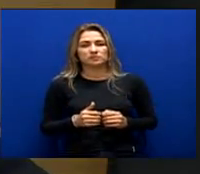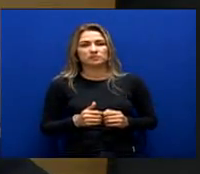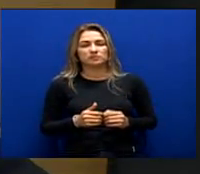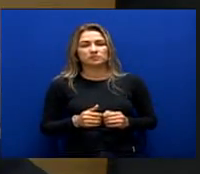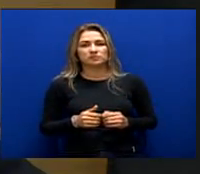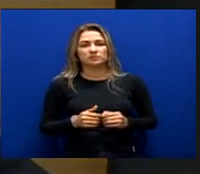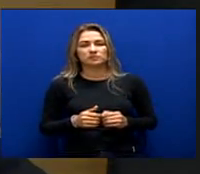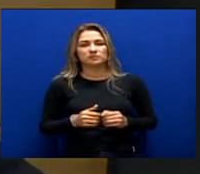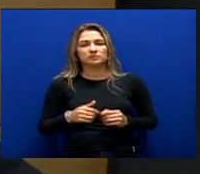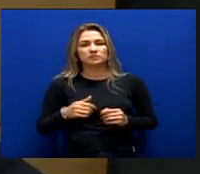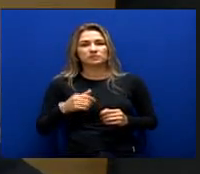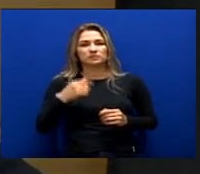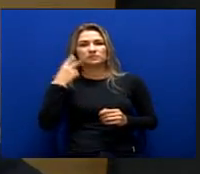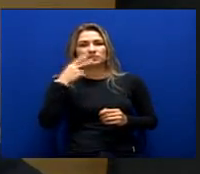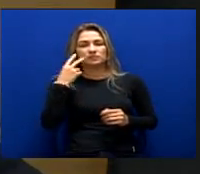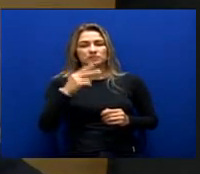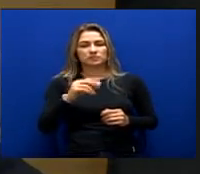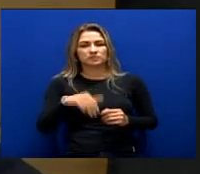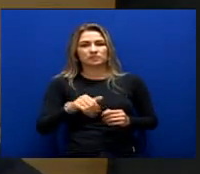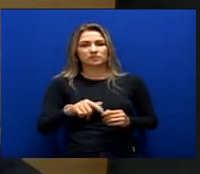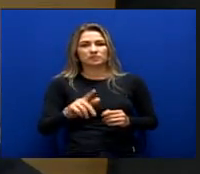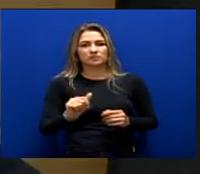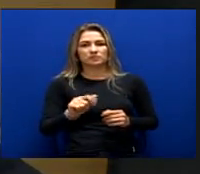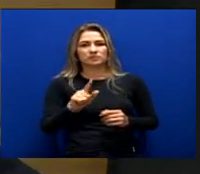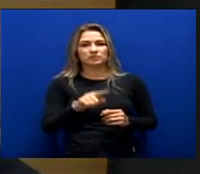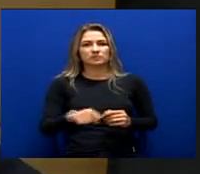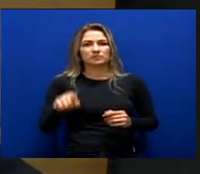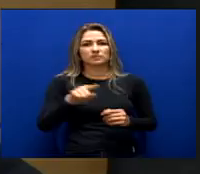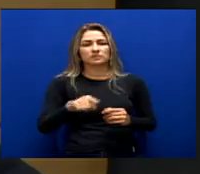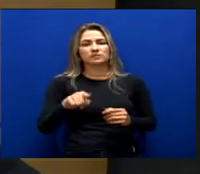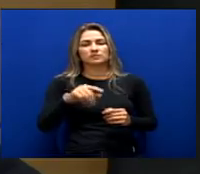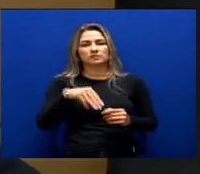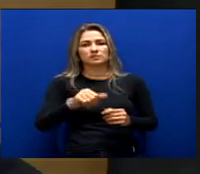vereador rodrigo manga roubar câmara